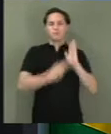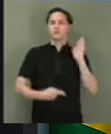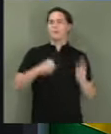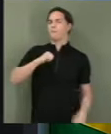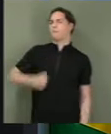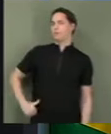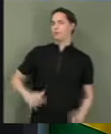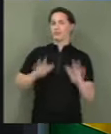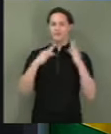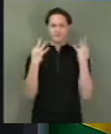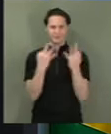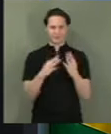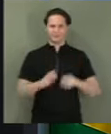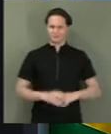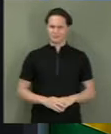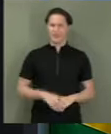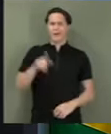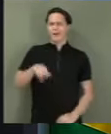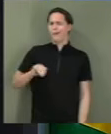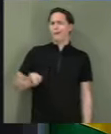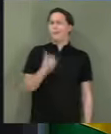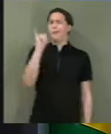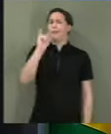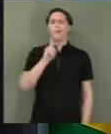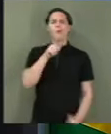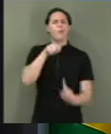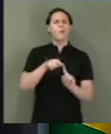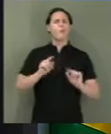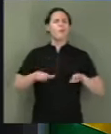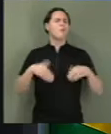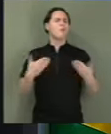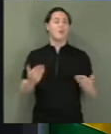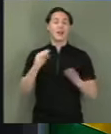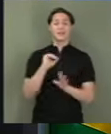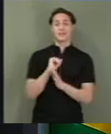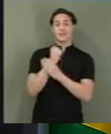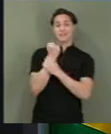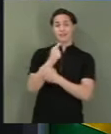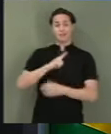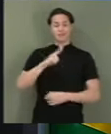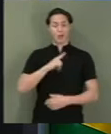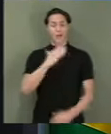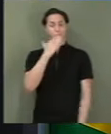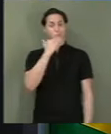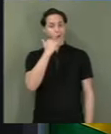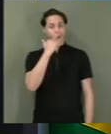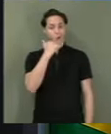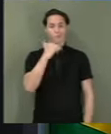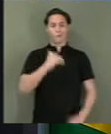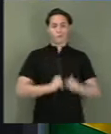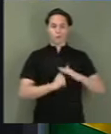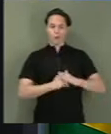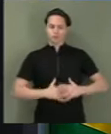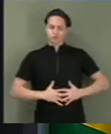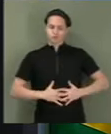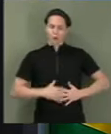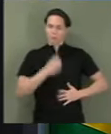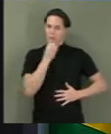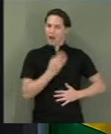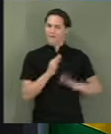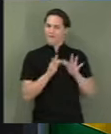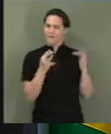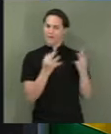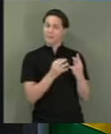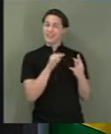entendemos ser fundamental para garantir segurança alimentar de famílias em situação